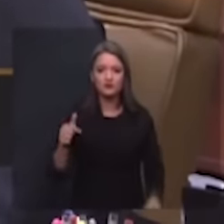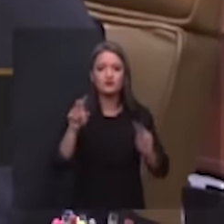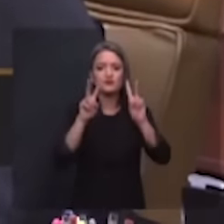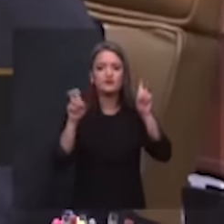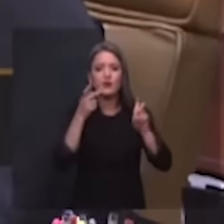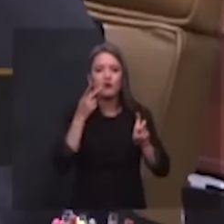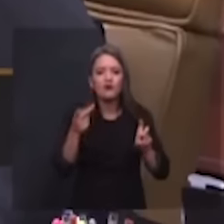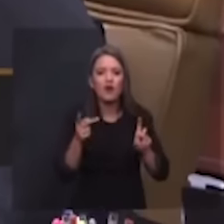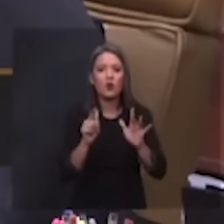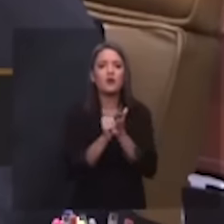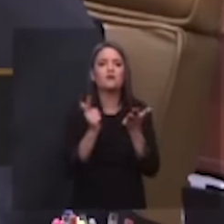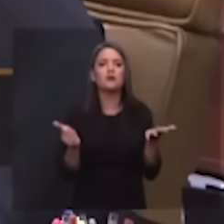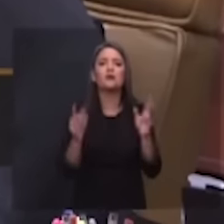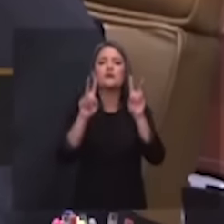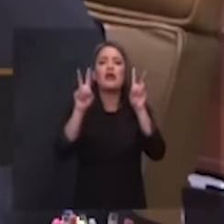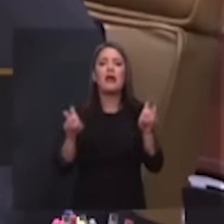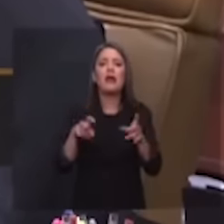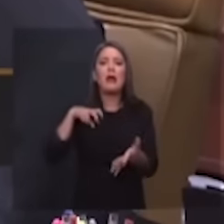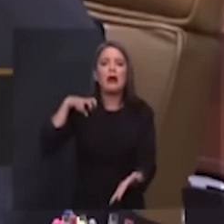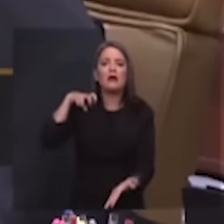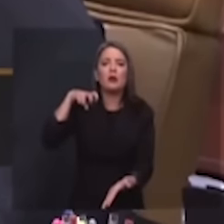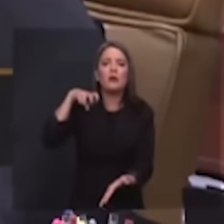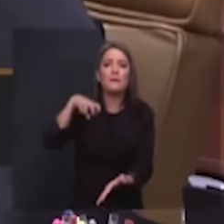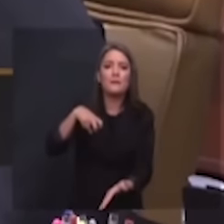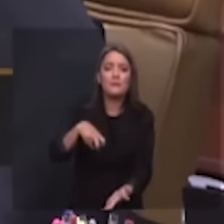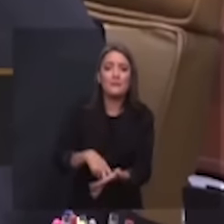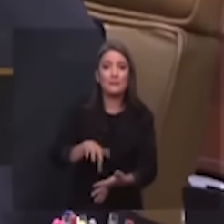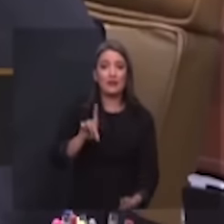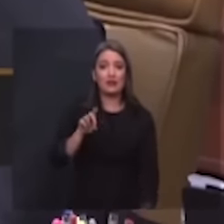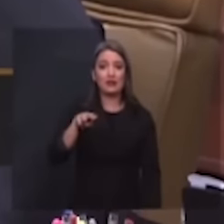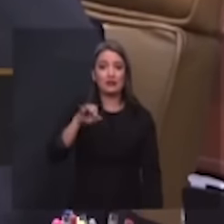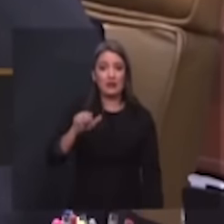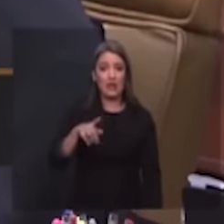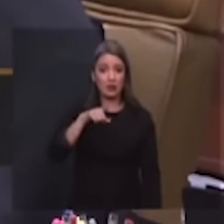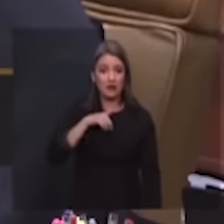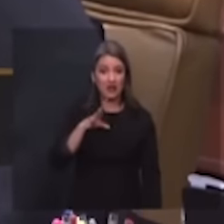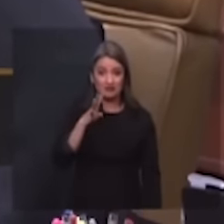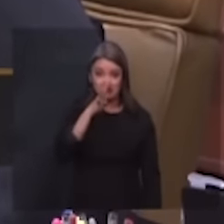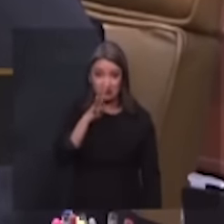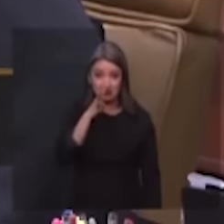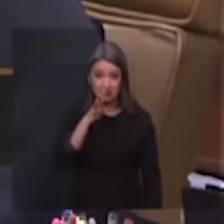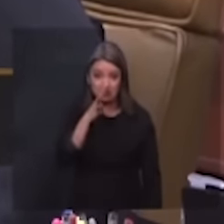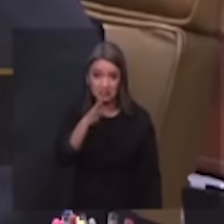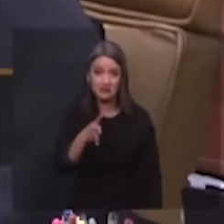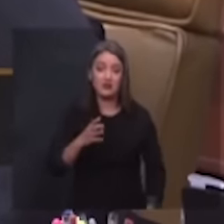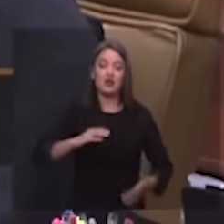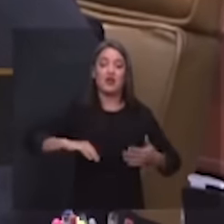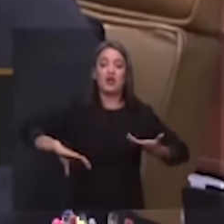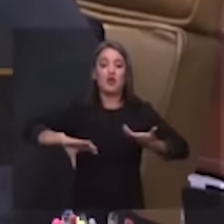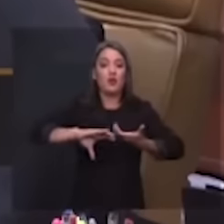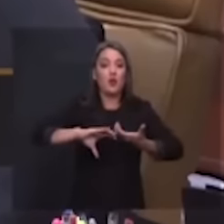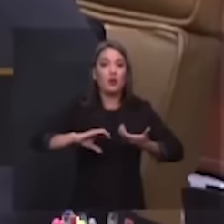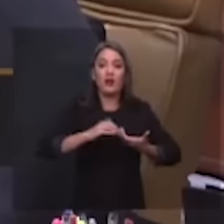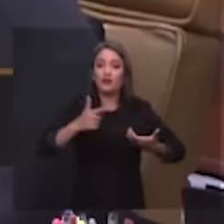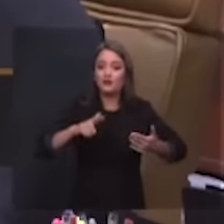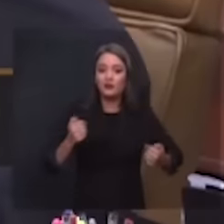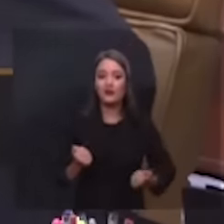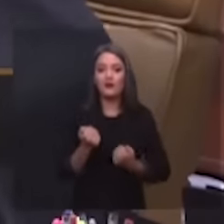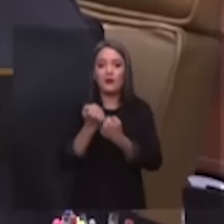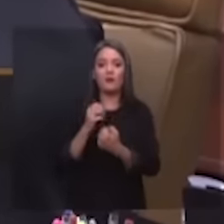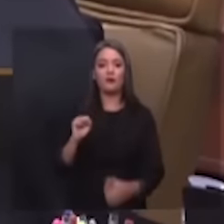de Daniel Silveira foi um pouco exagerada. E Congresso não deu suporte ao STF, diz